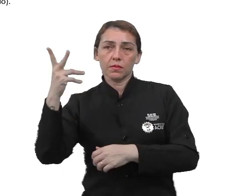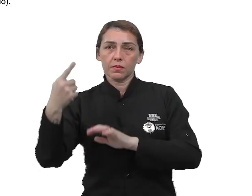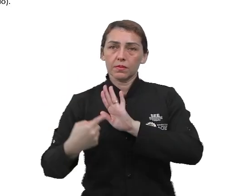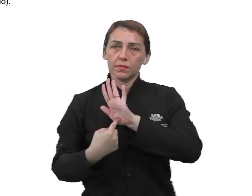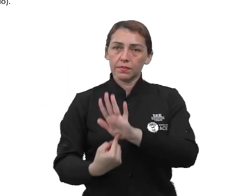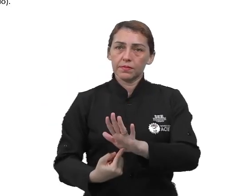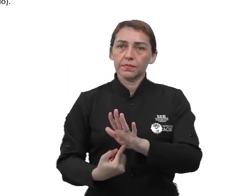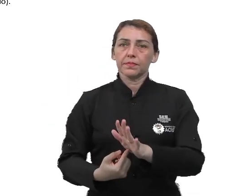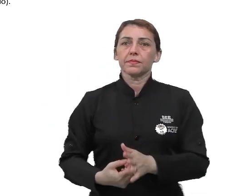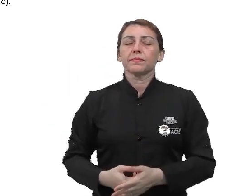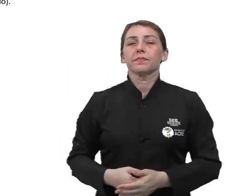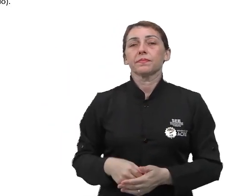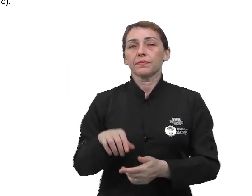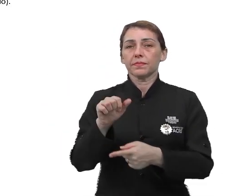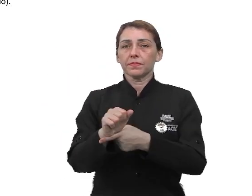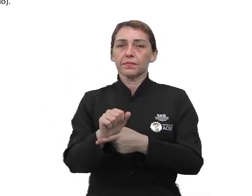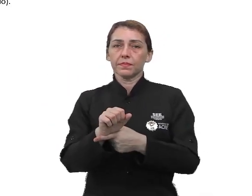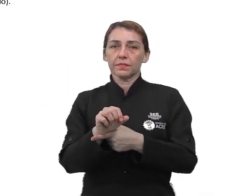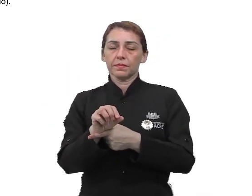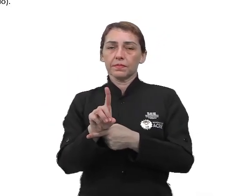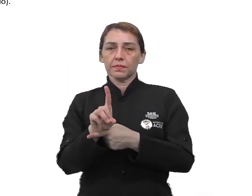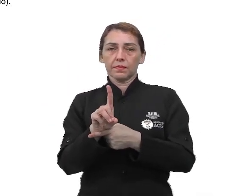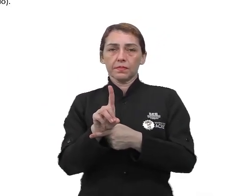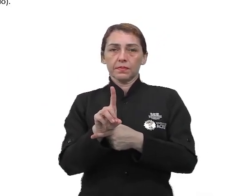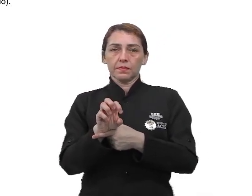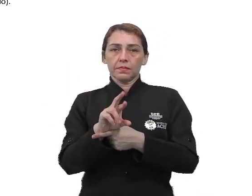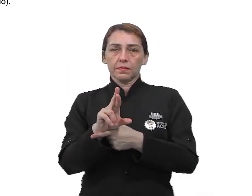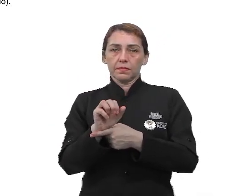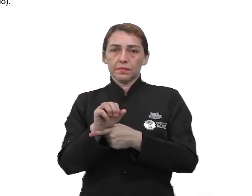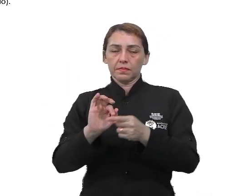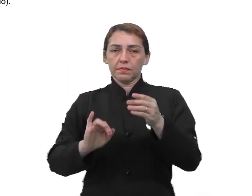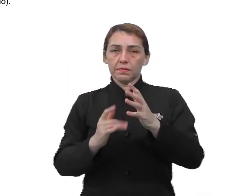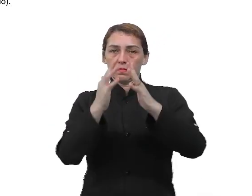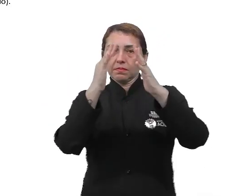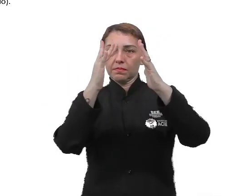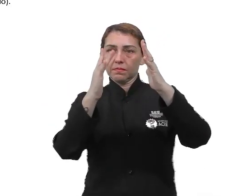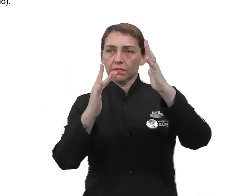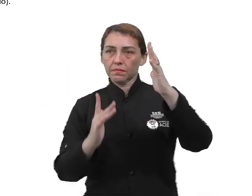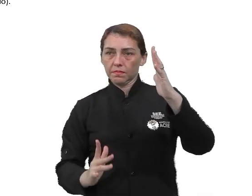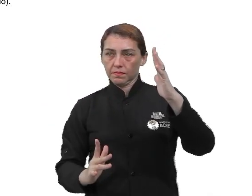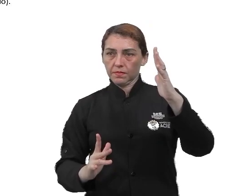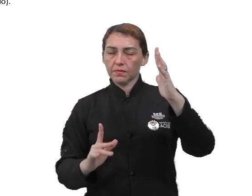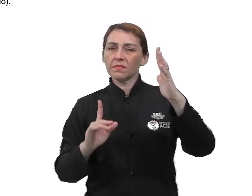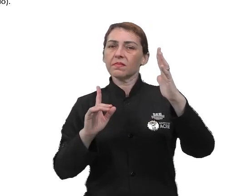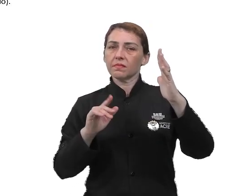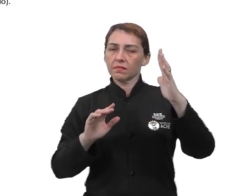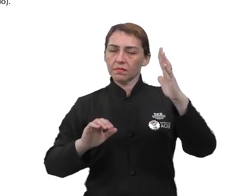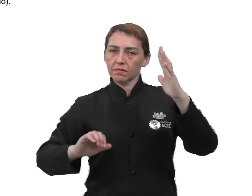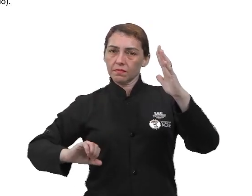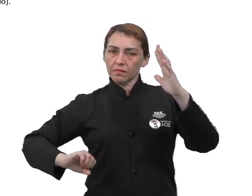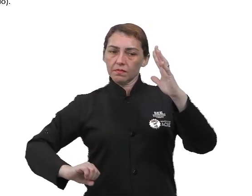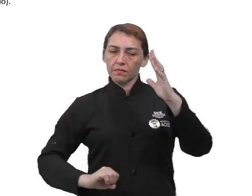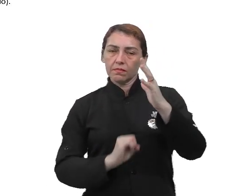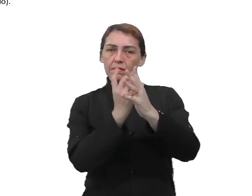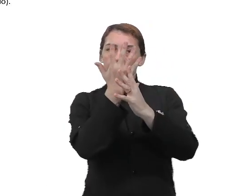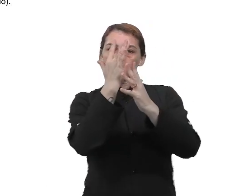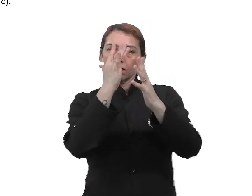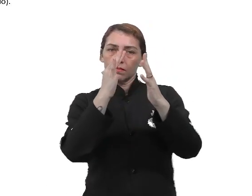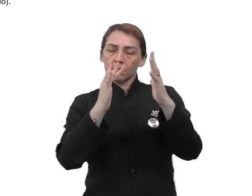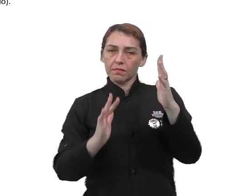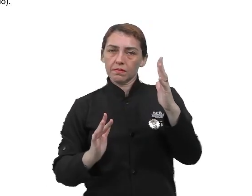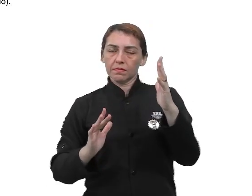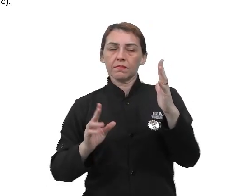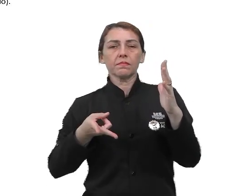apresentado? Letra E. É o derrame da lava vulcânica? Será que é o derrame da lava vulcânica que tem aí,